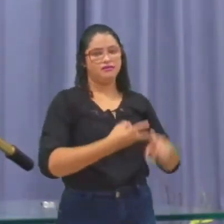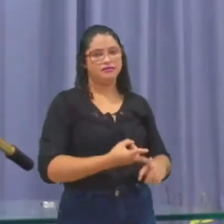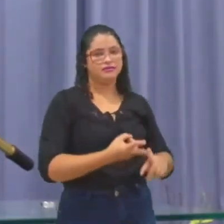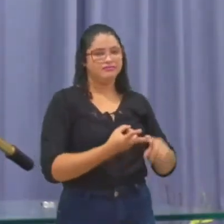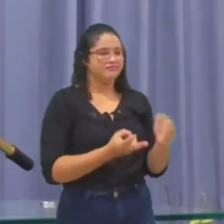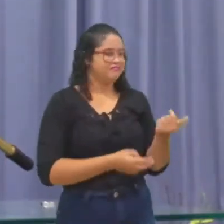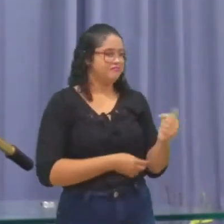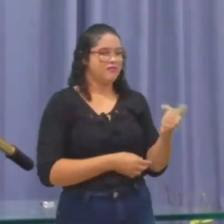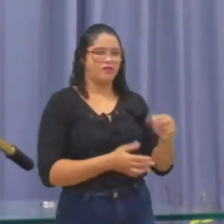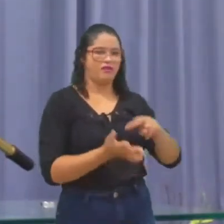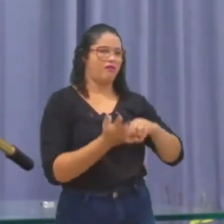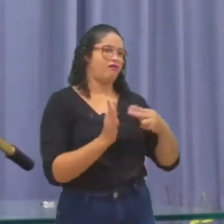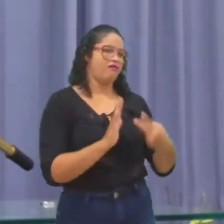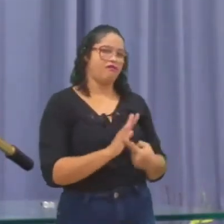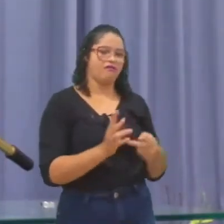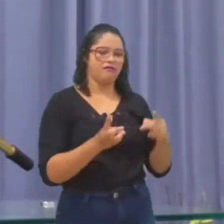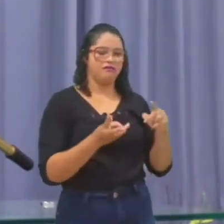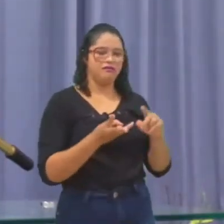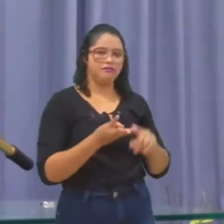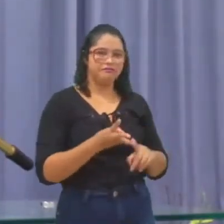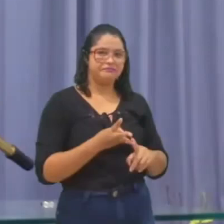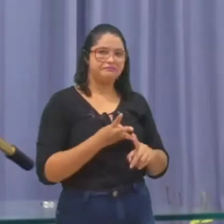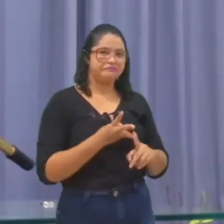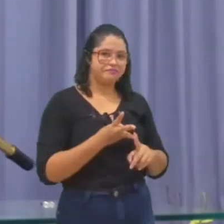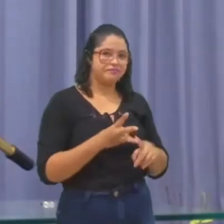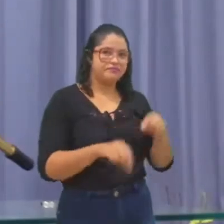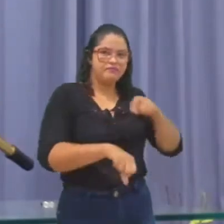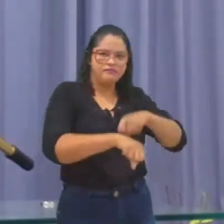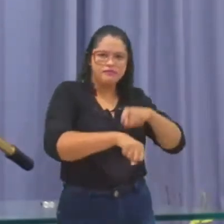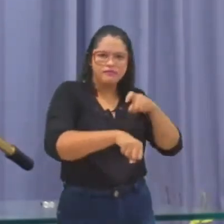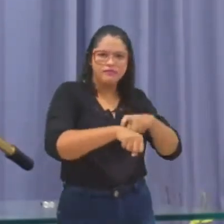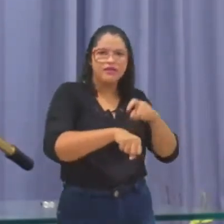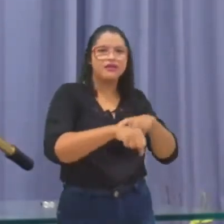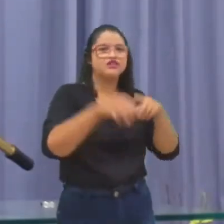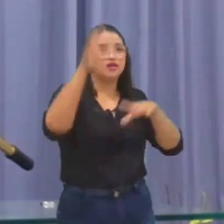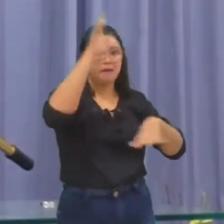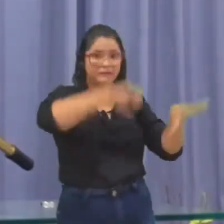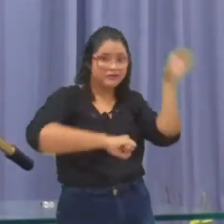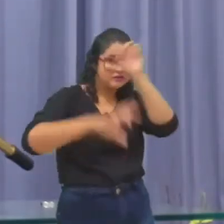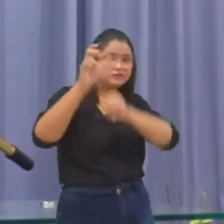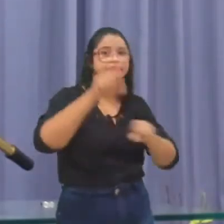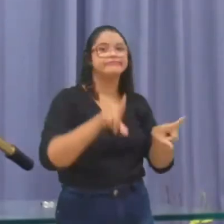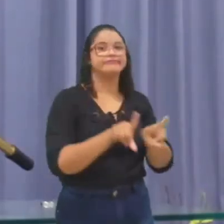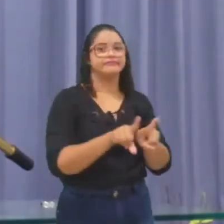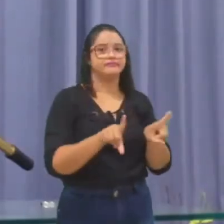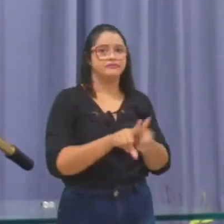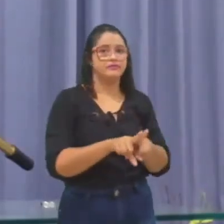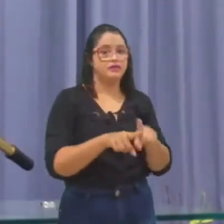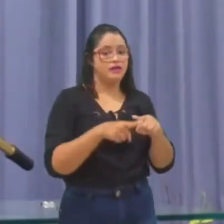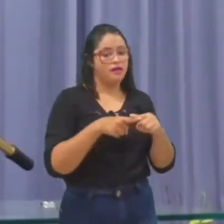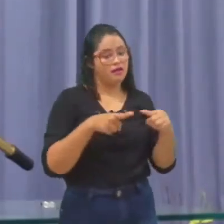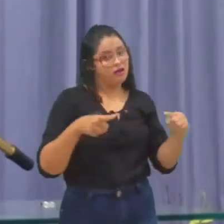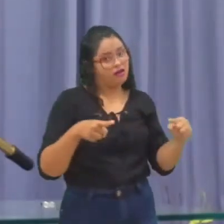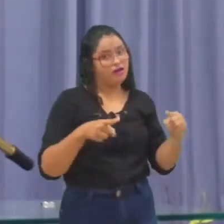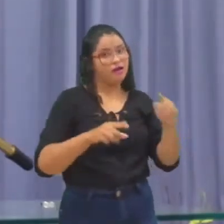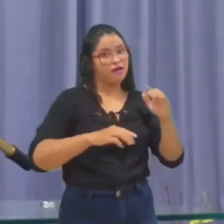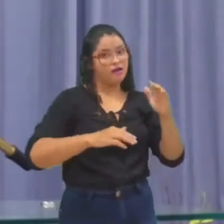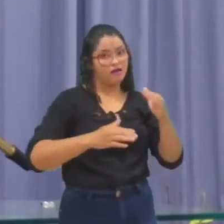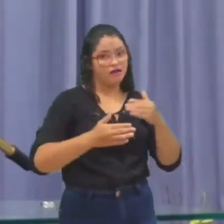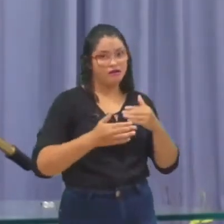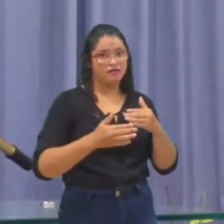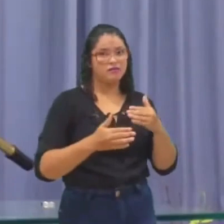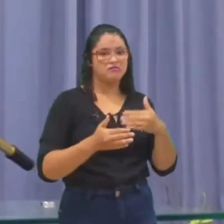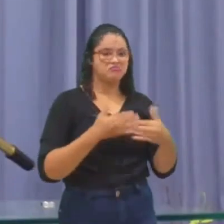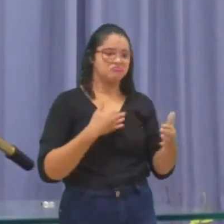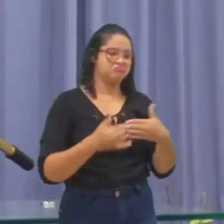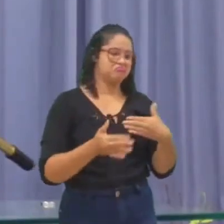ressignificados, também com estes tempos aprendizados, não é? Porém, em qualquer tempo de nossa